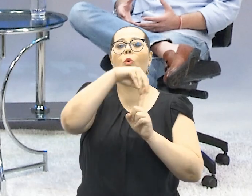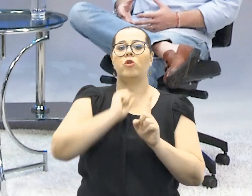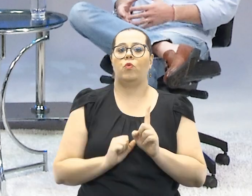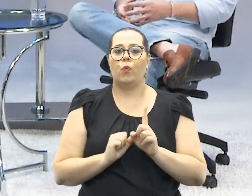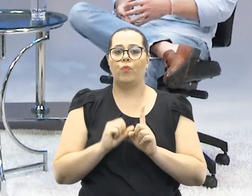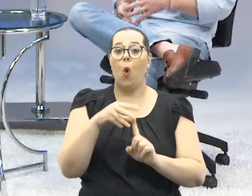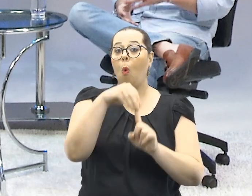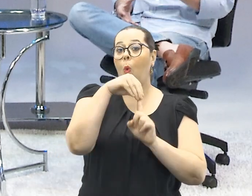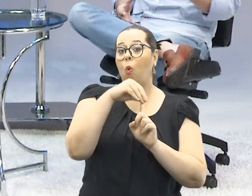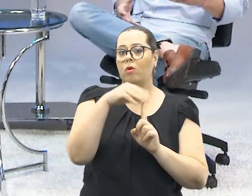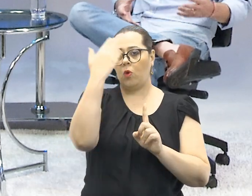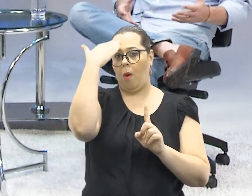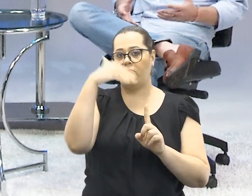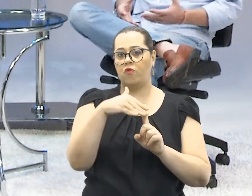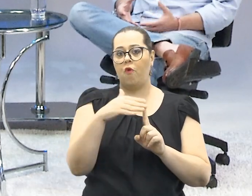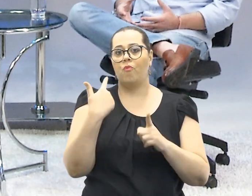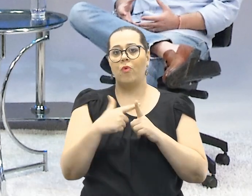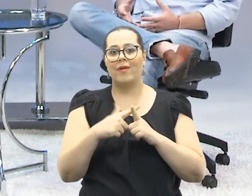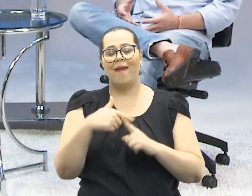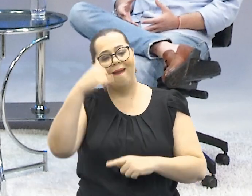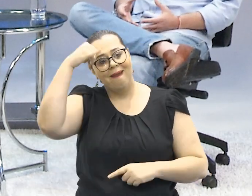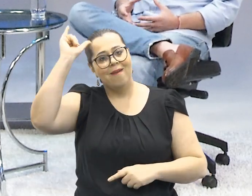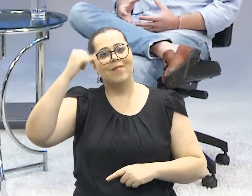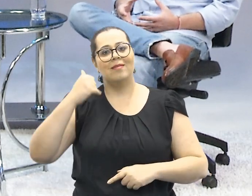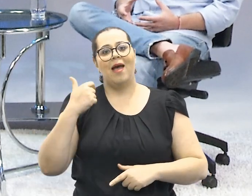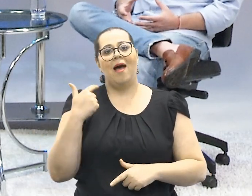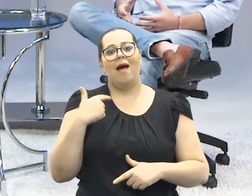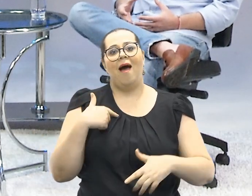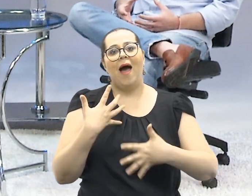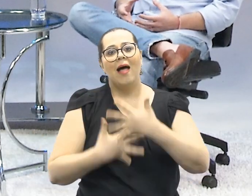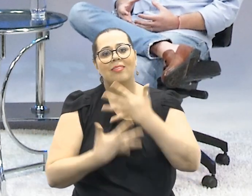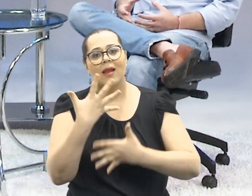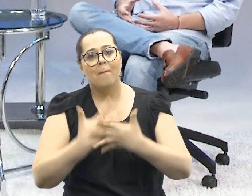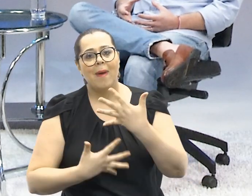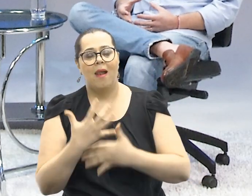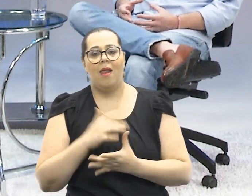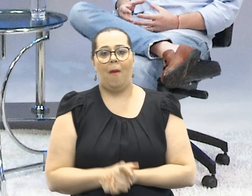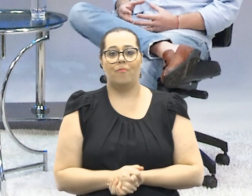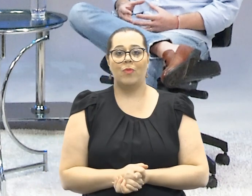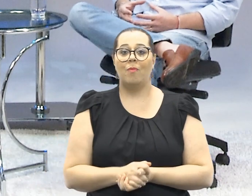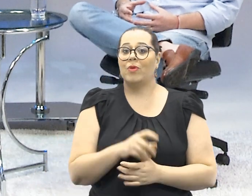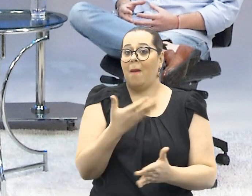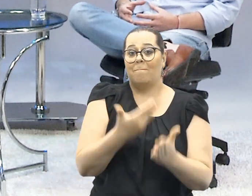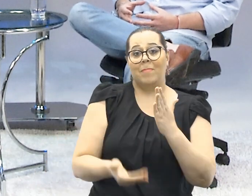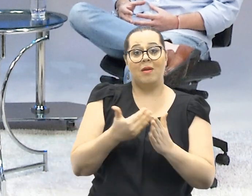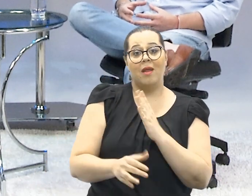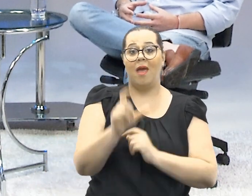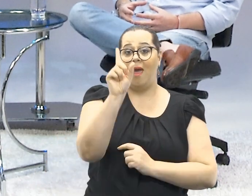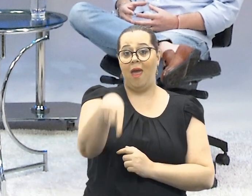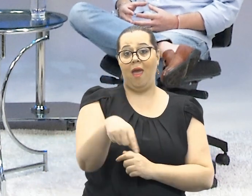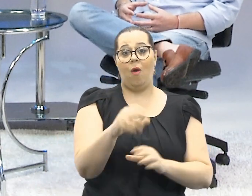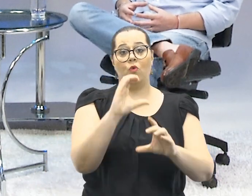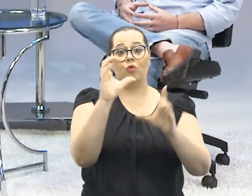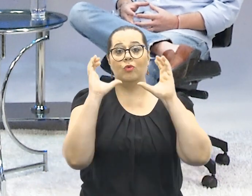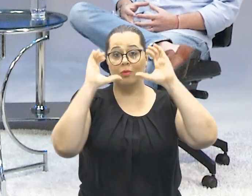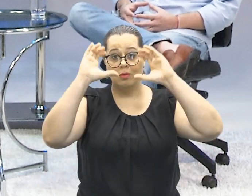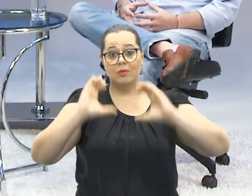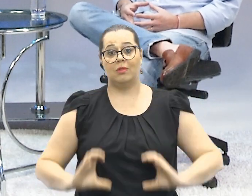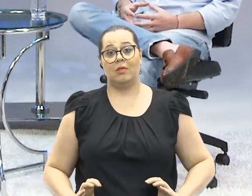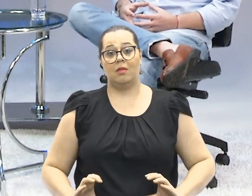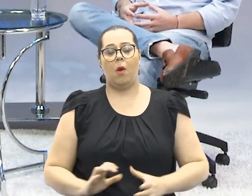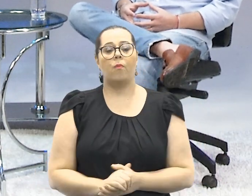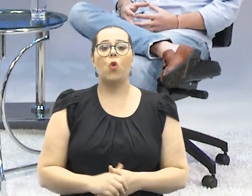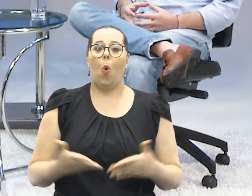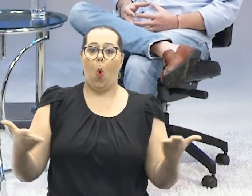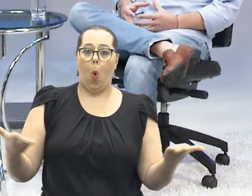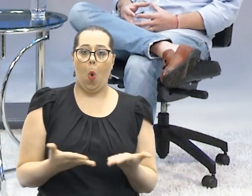mesmo. E aí quem perde é a população como um todo. Hoje a relação institucional entre Câmara e Prefeitura tem sido muito